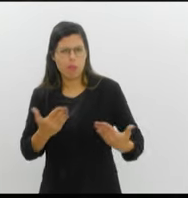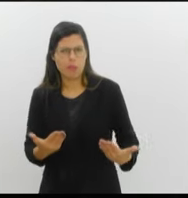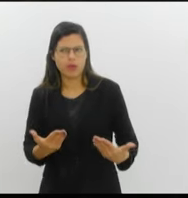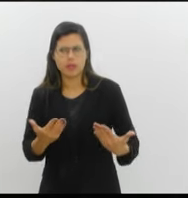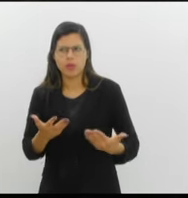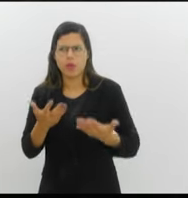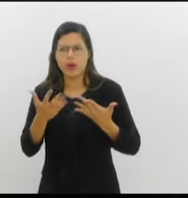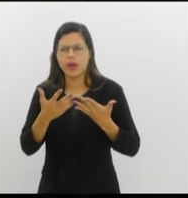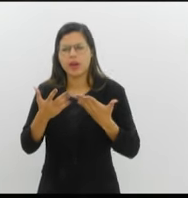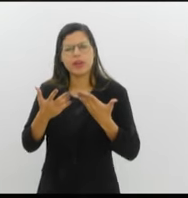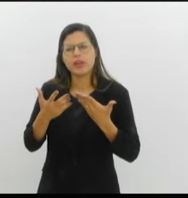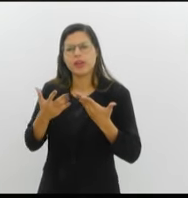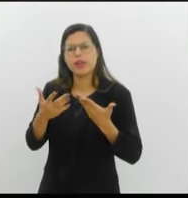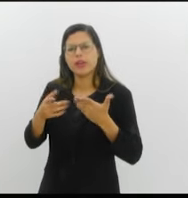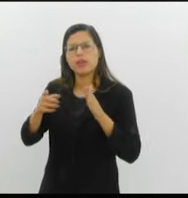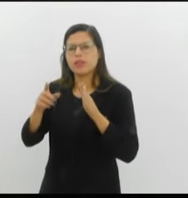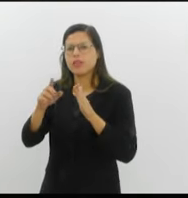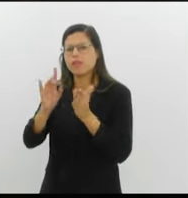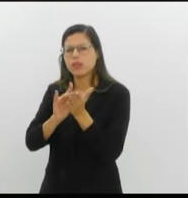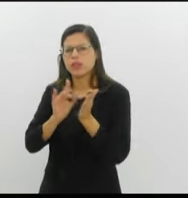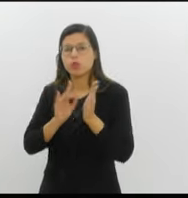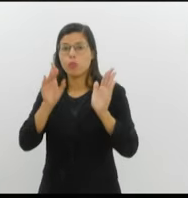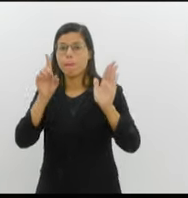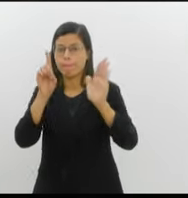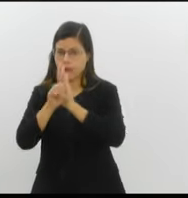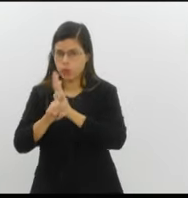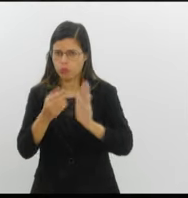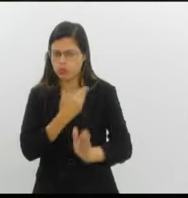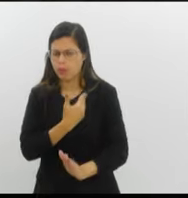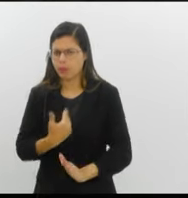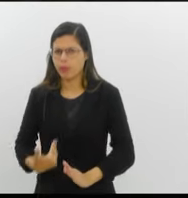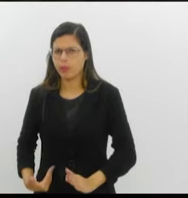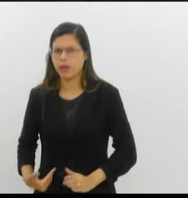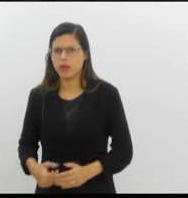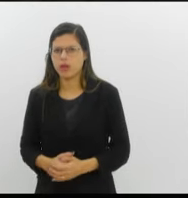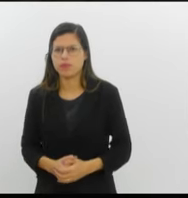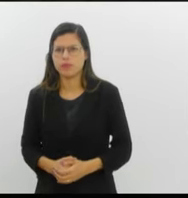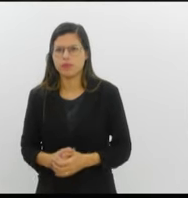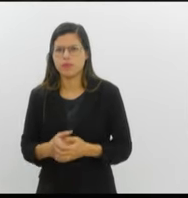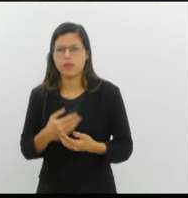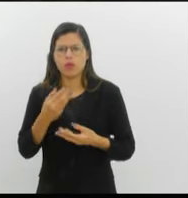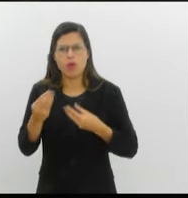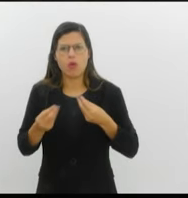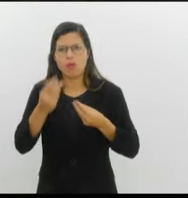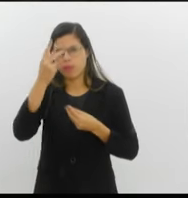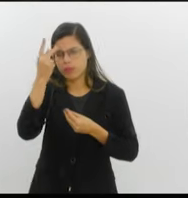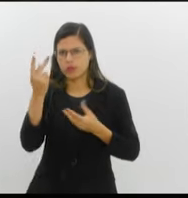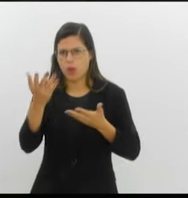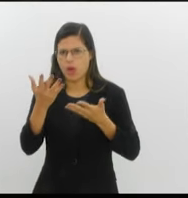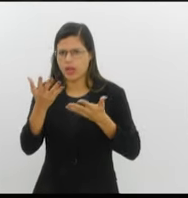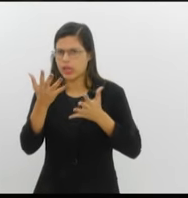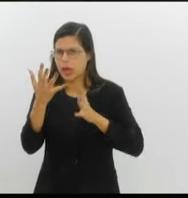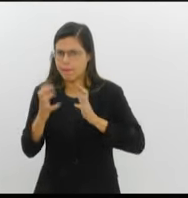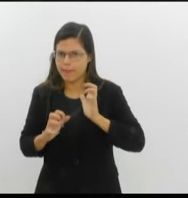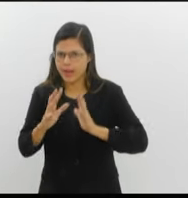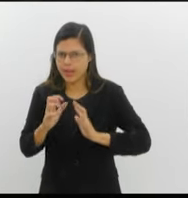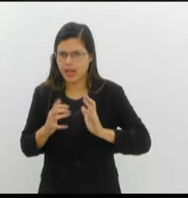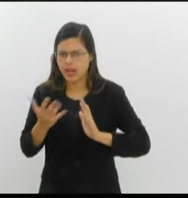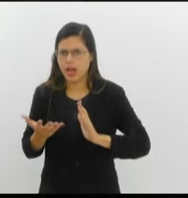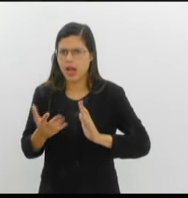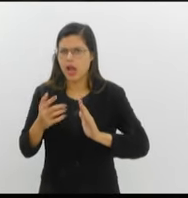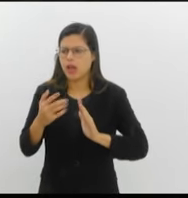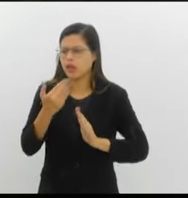uma indagação pública. Como é que alguém quer brigar e recentemente pediu renovação